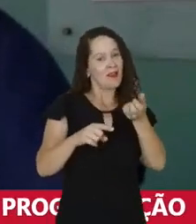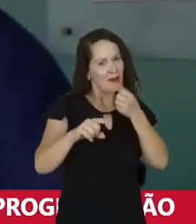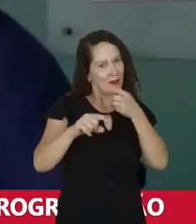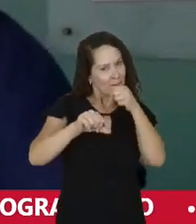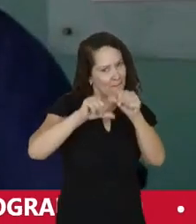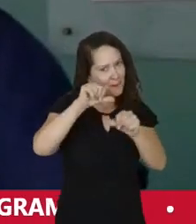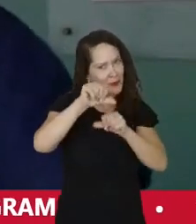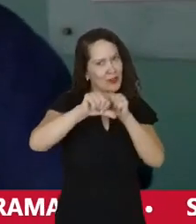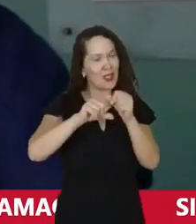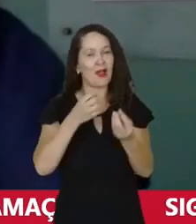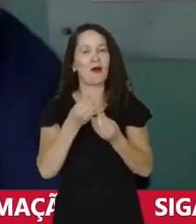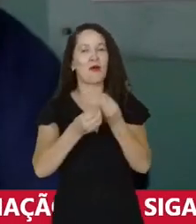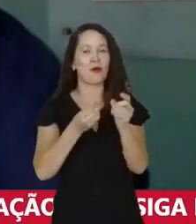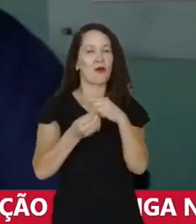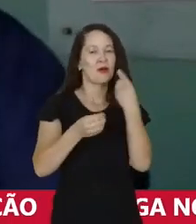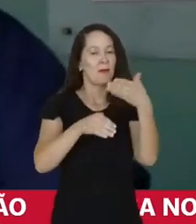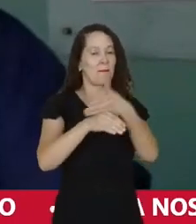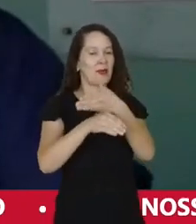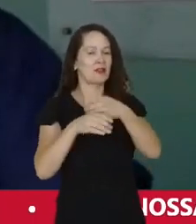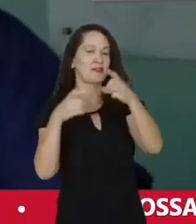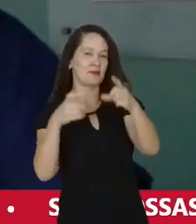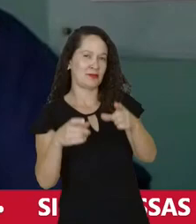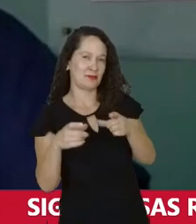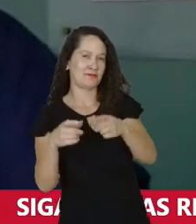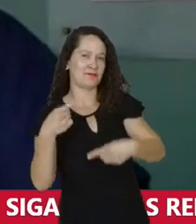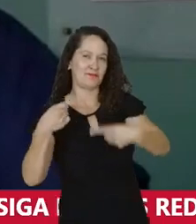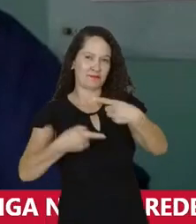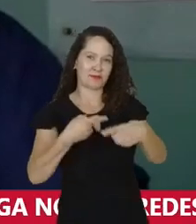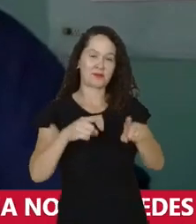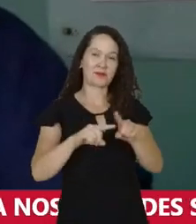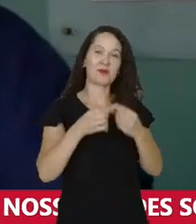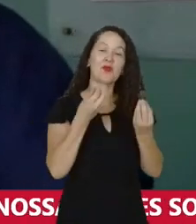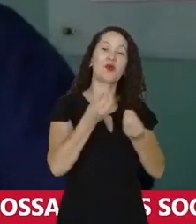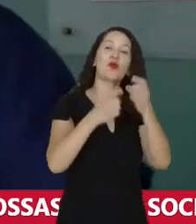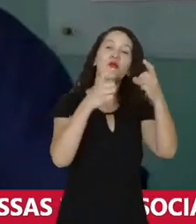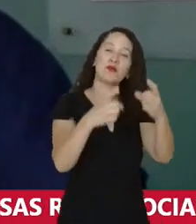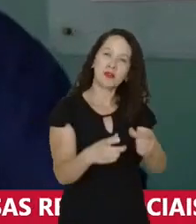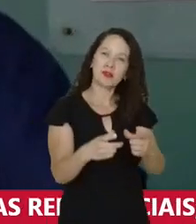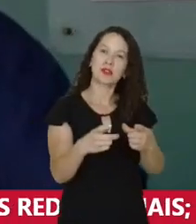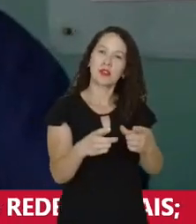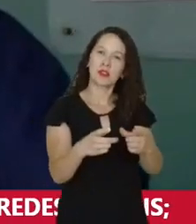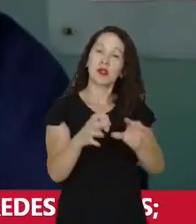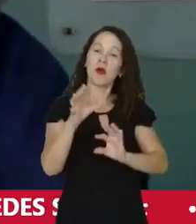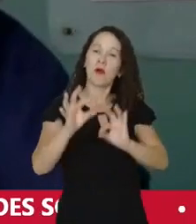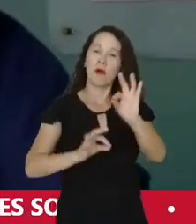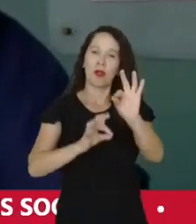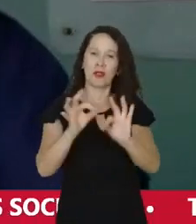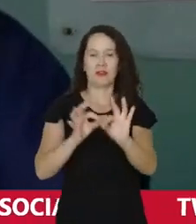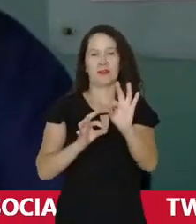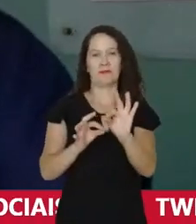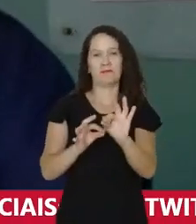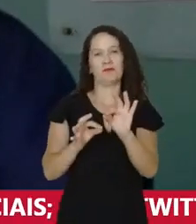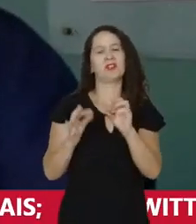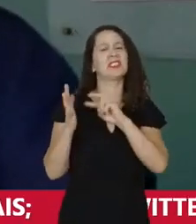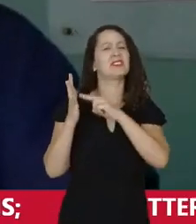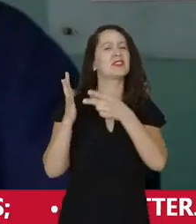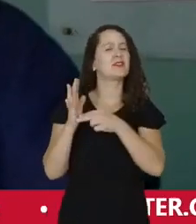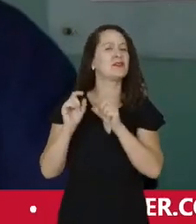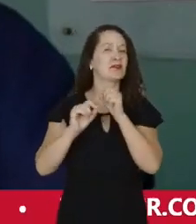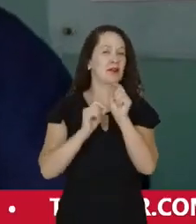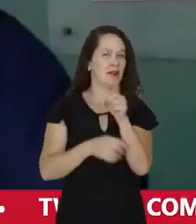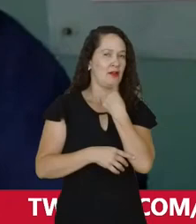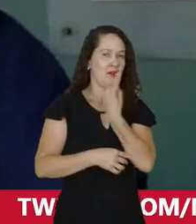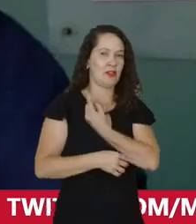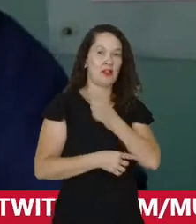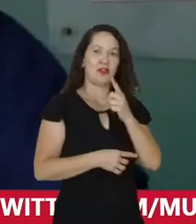forma como a gente entra nesses espaços e a forma como esses espaços se organizam. O que eu quero dizer com isso? Enquanto